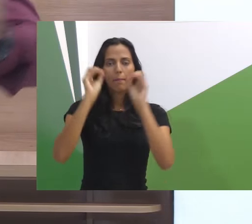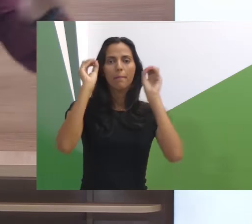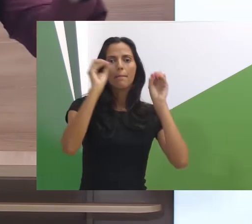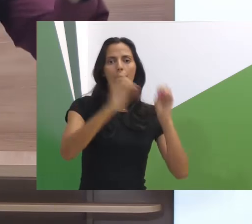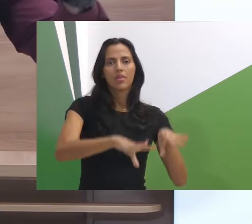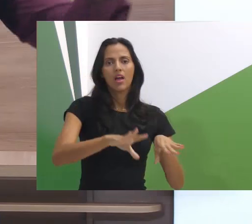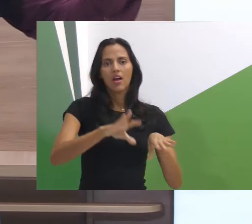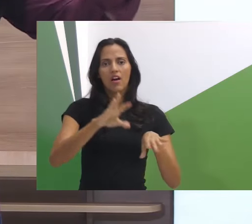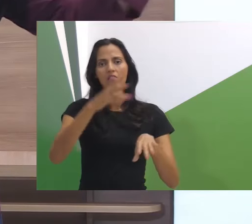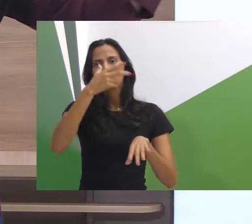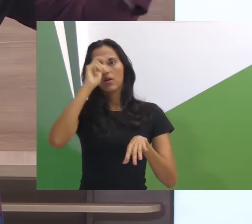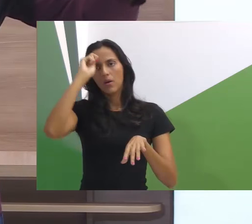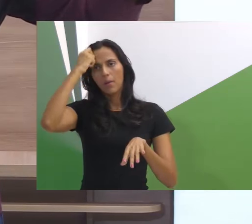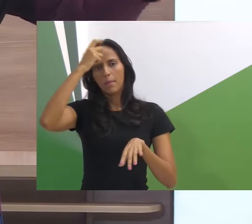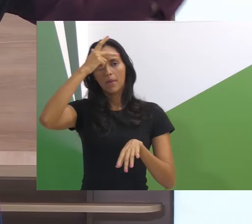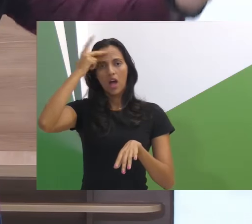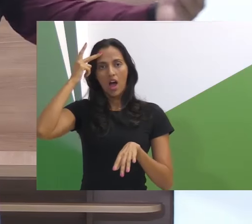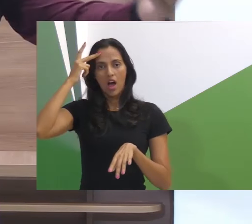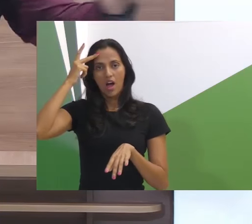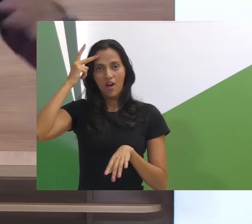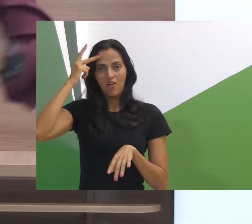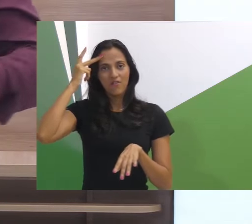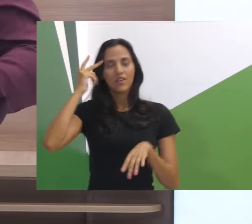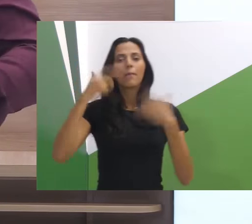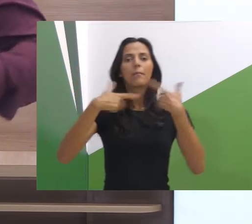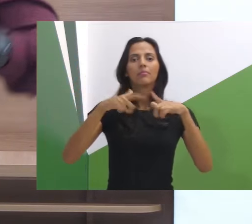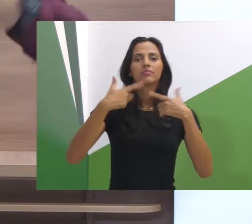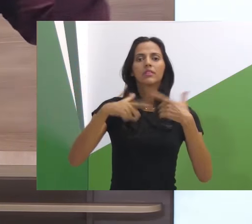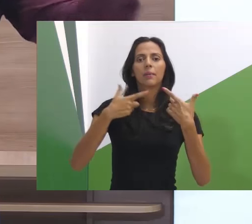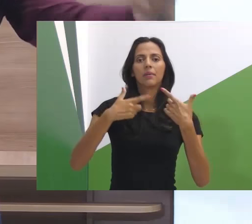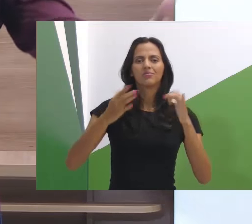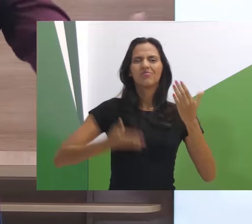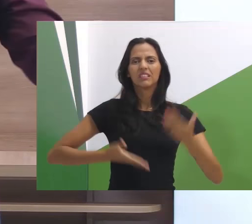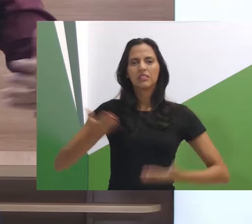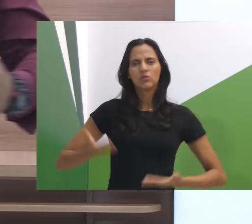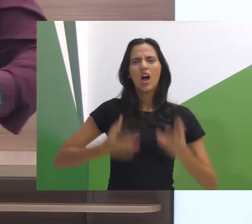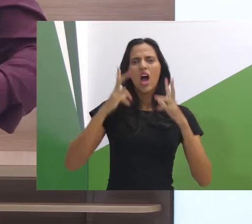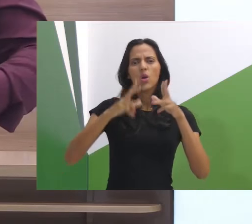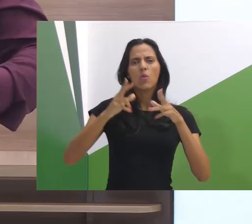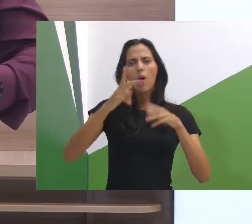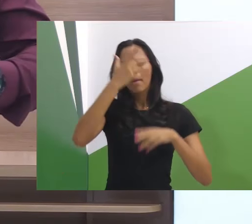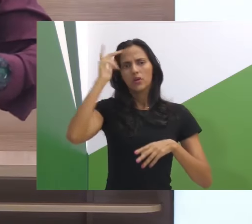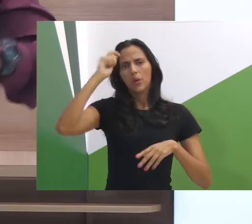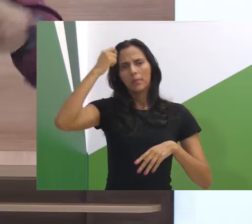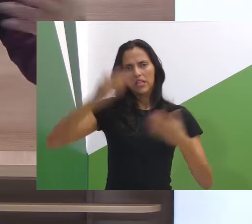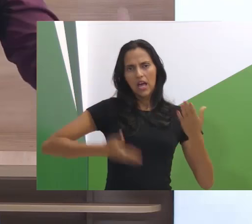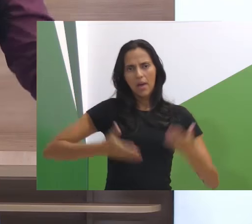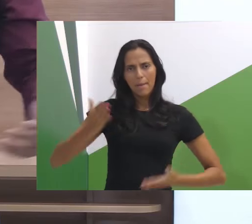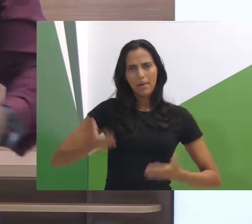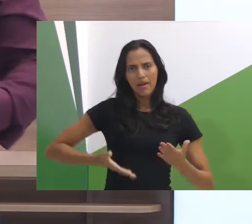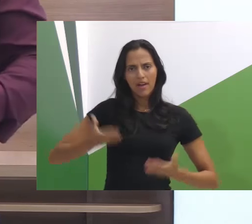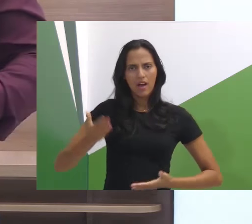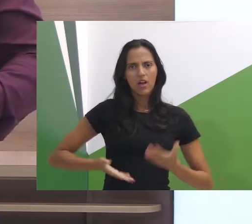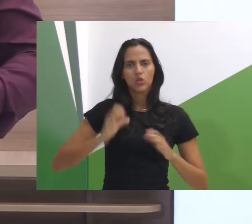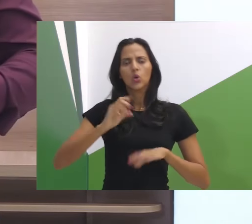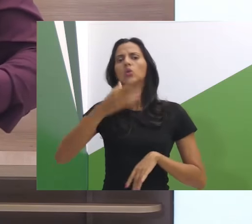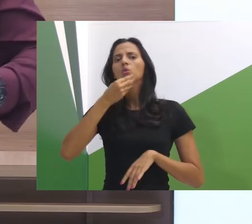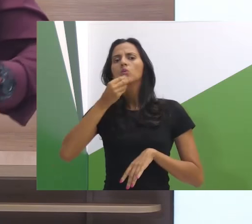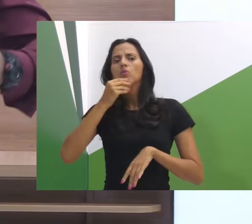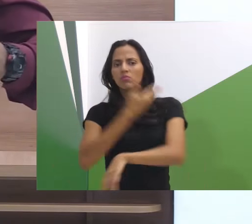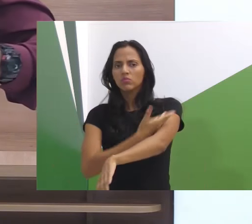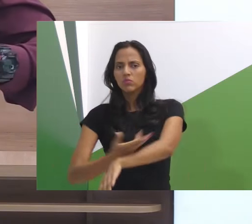espalhamento de africanos no mundo. Então, para as Américas, para as Antilhas, para